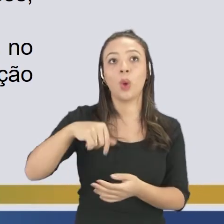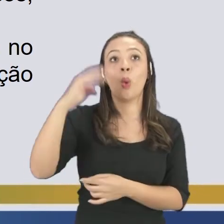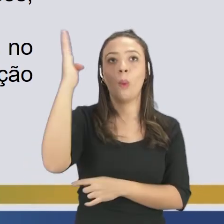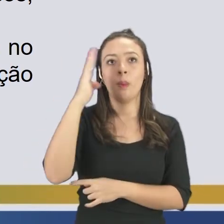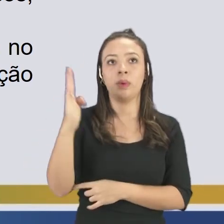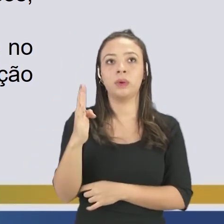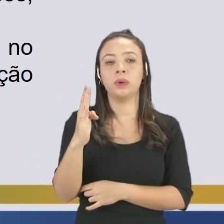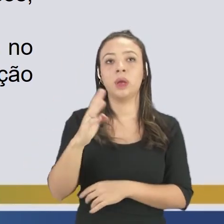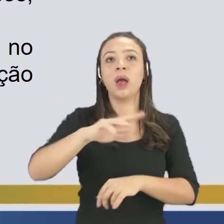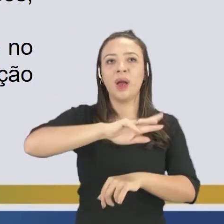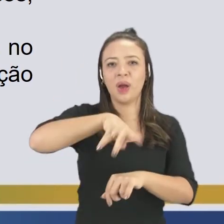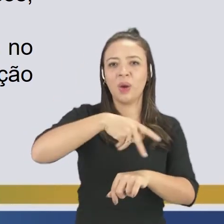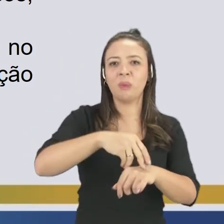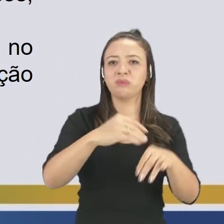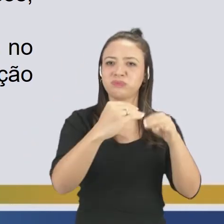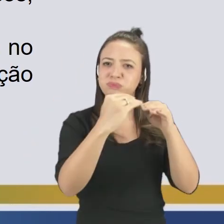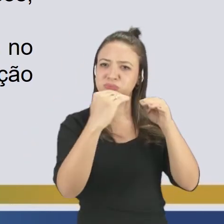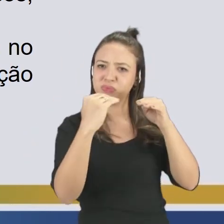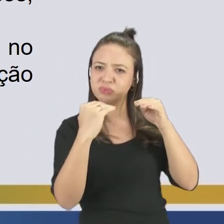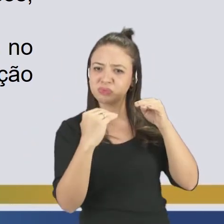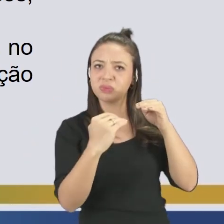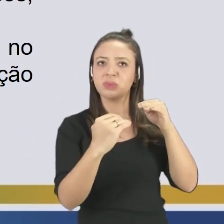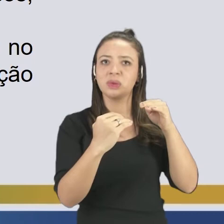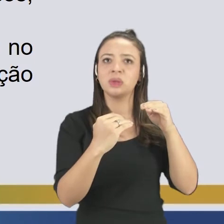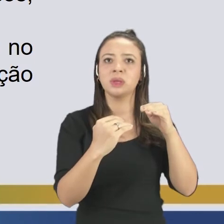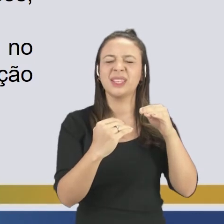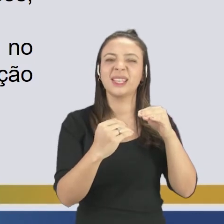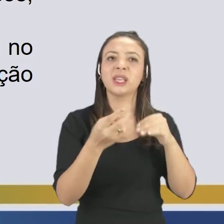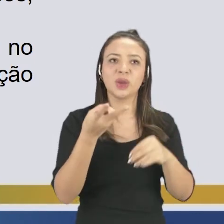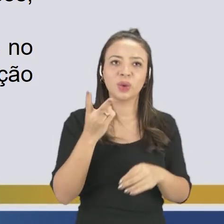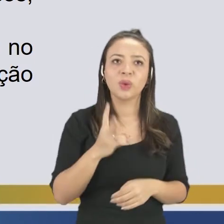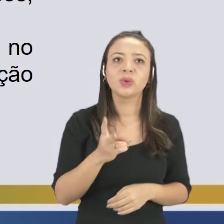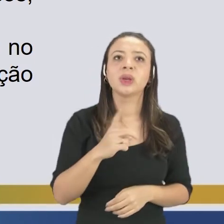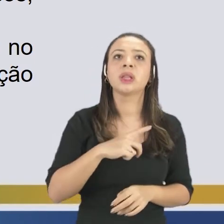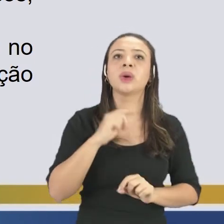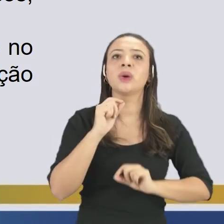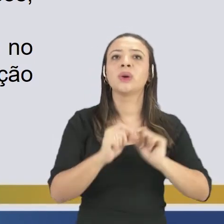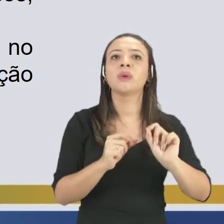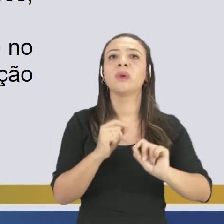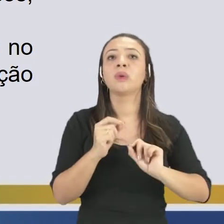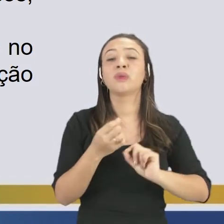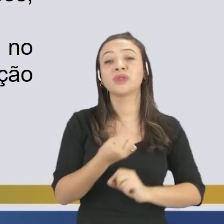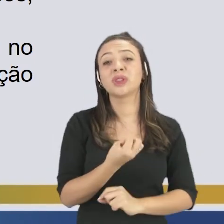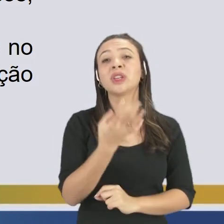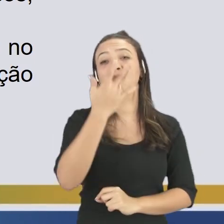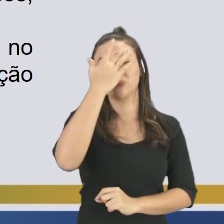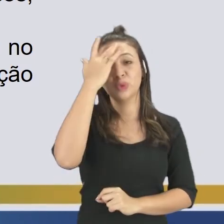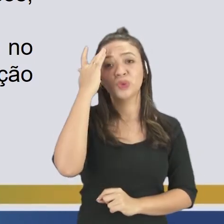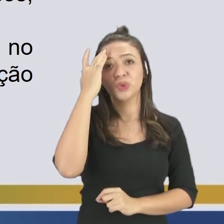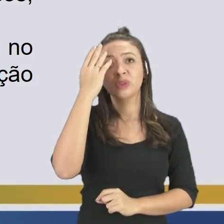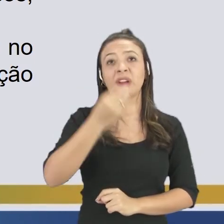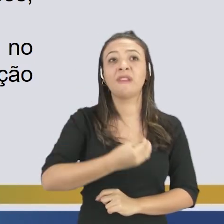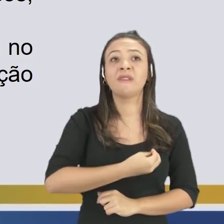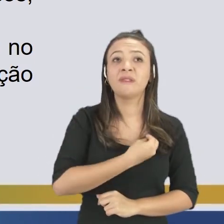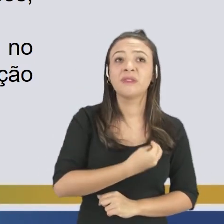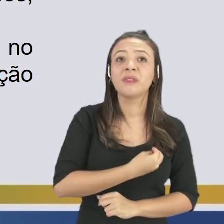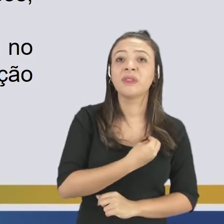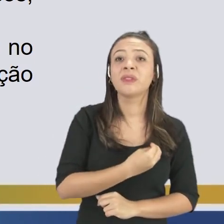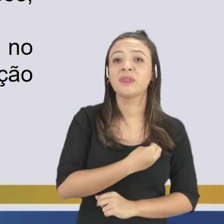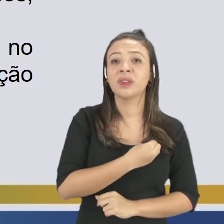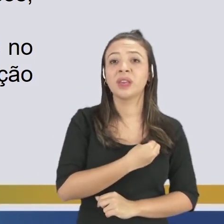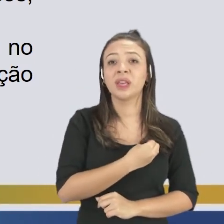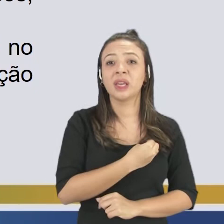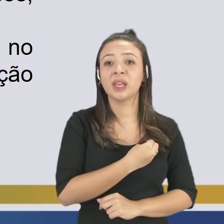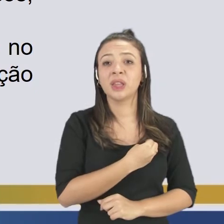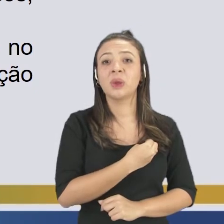país subdesenvolvido e que ainda possui uma significativa quantidade de pessoas vivendo abaixo da